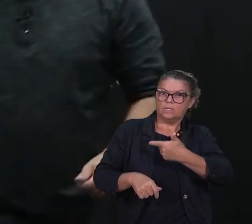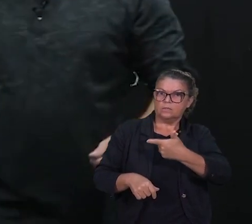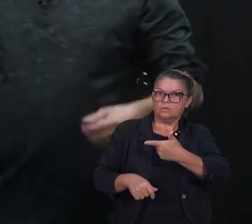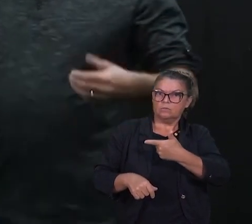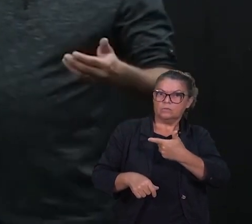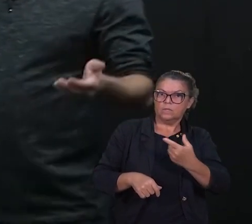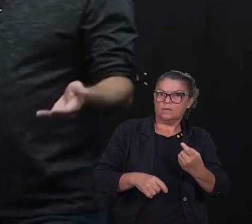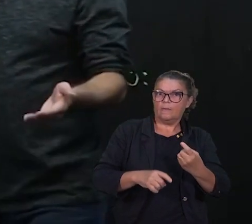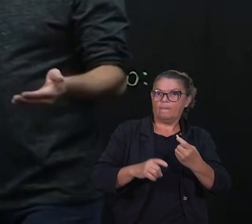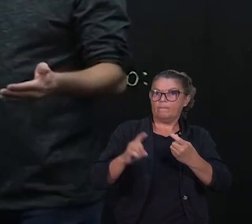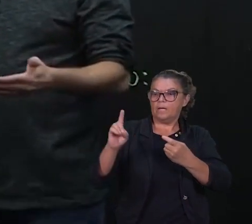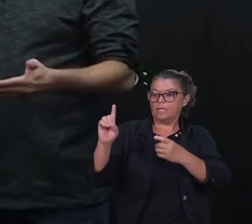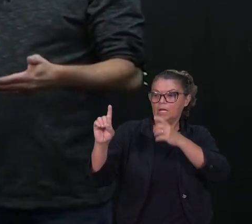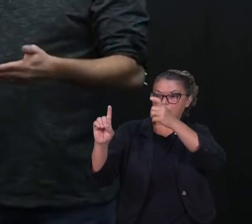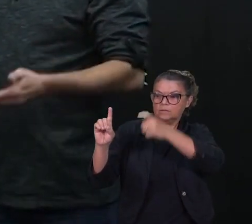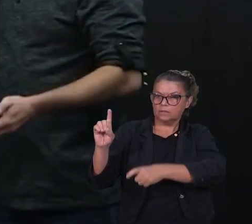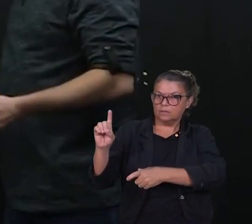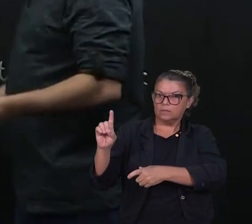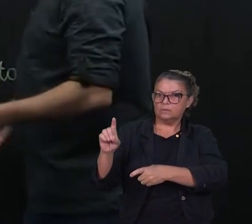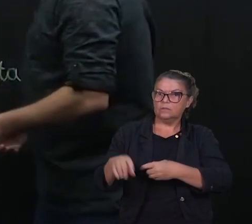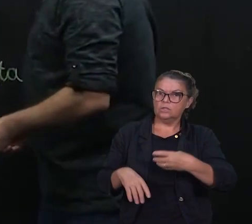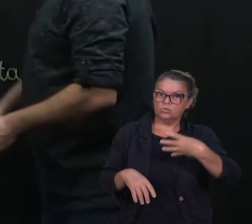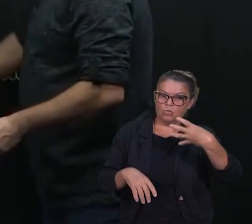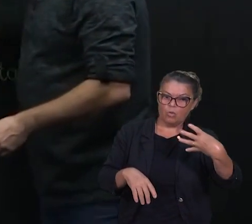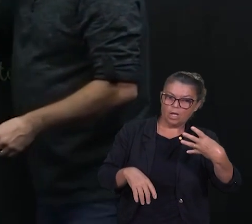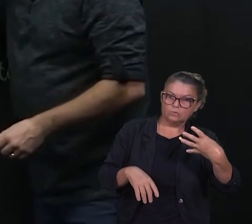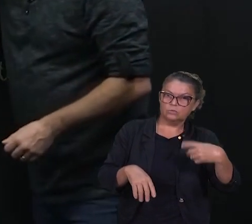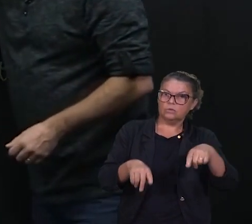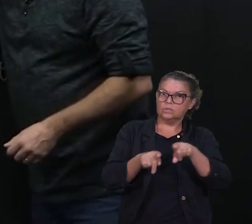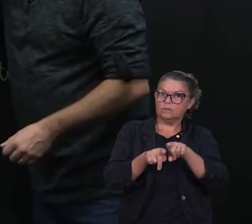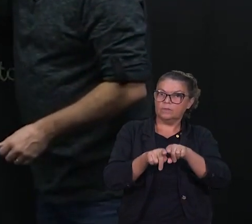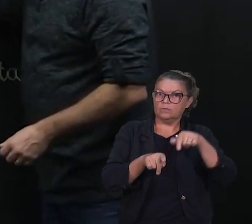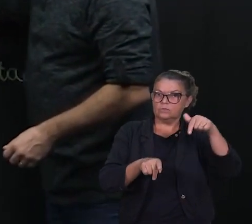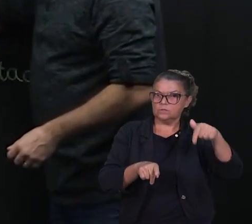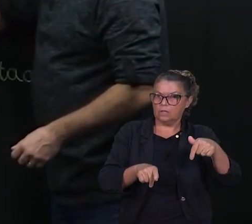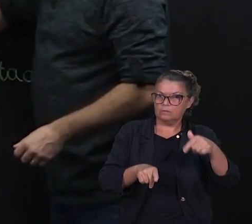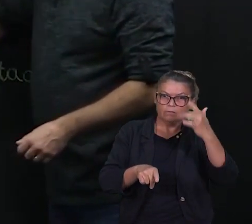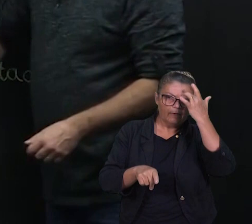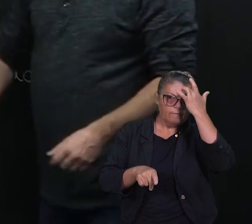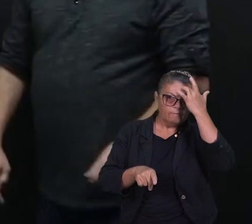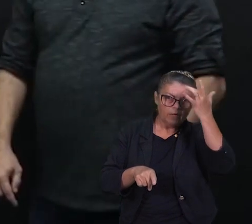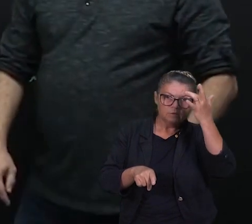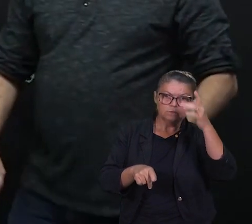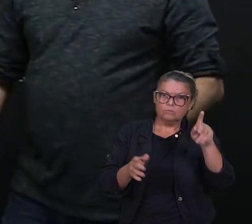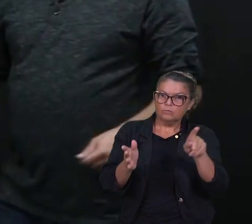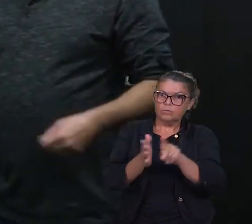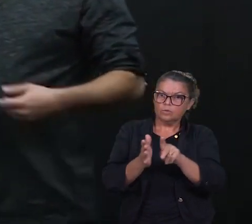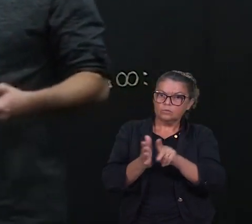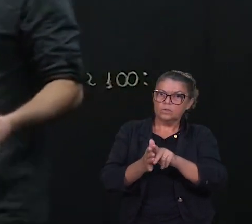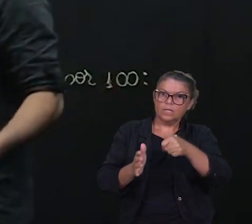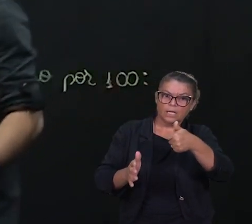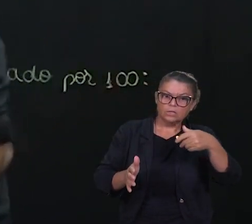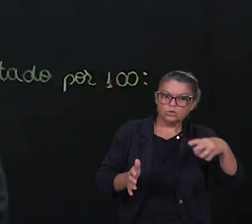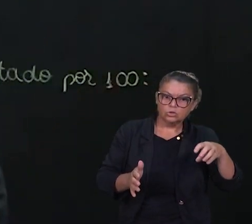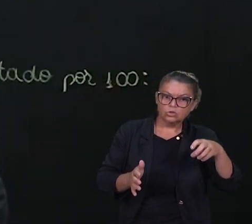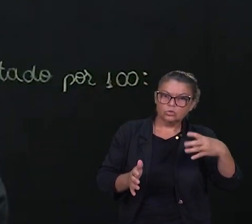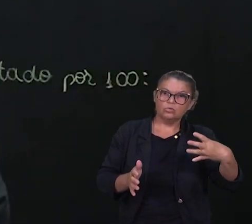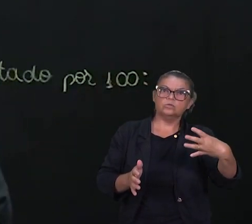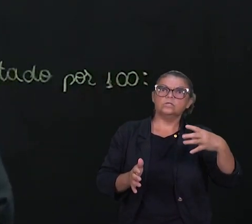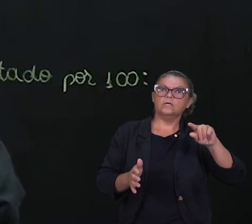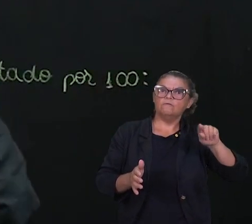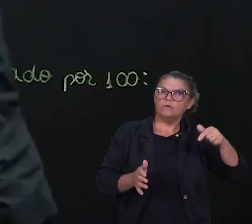e o 7. Se ela para entre o 4 e o 7, automaticamente a gente vai ter